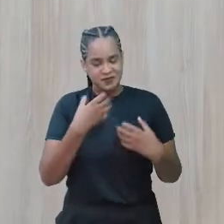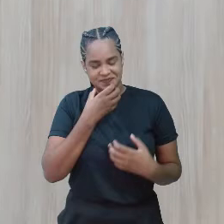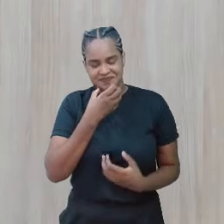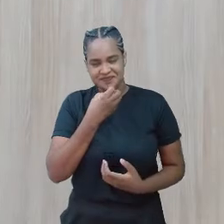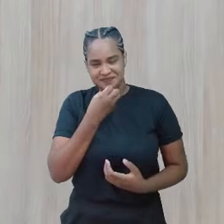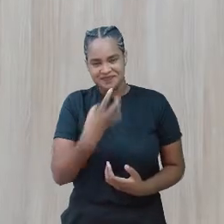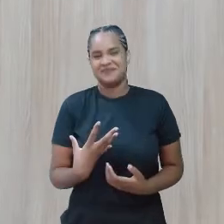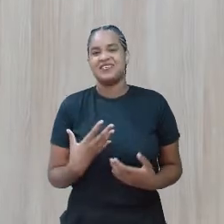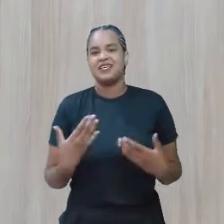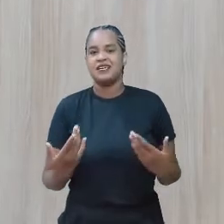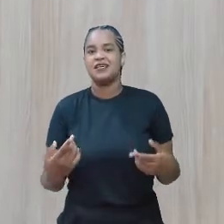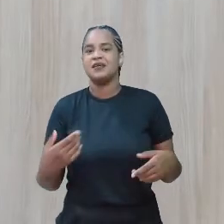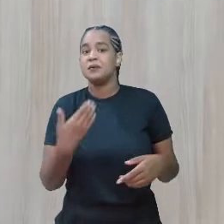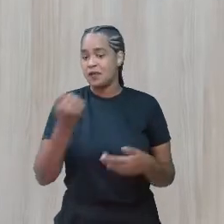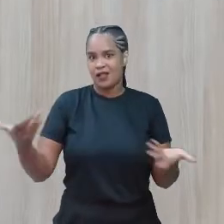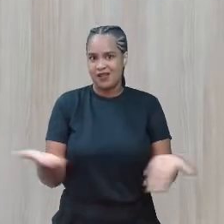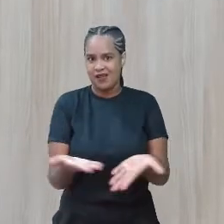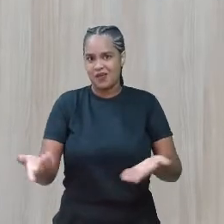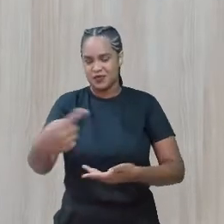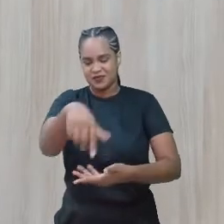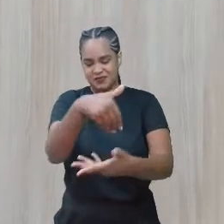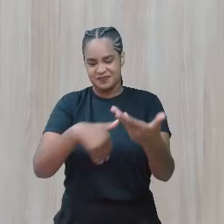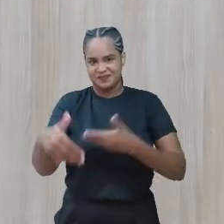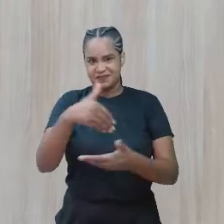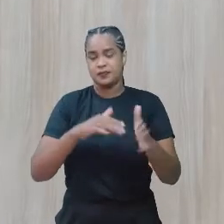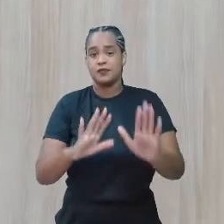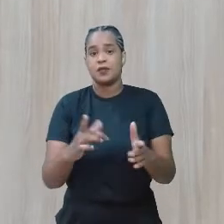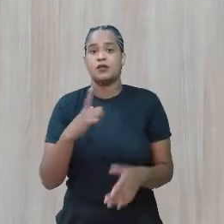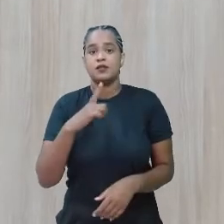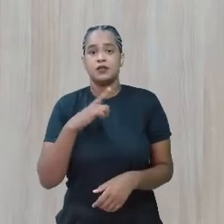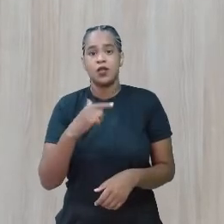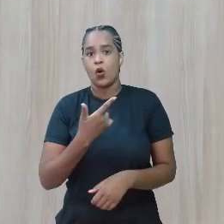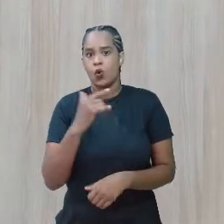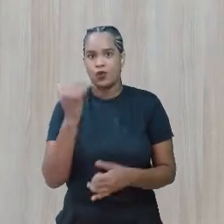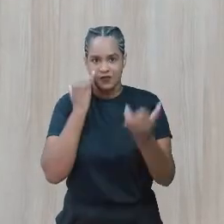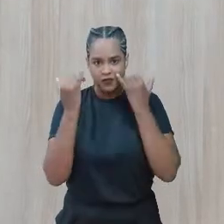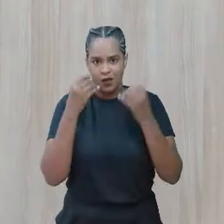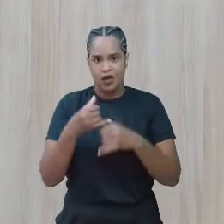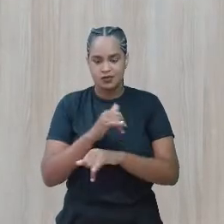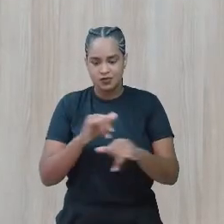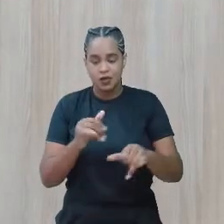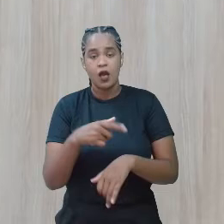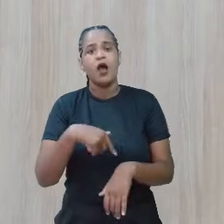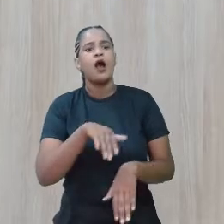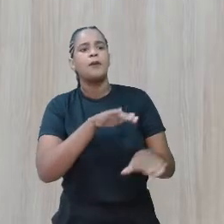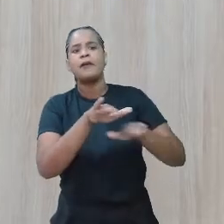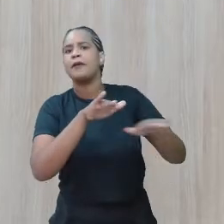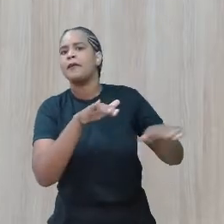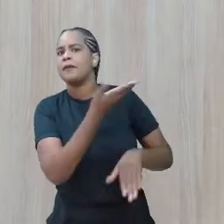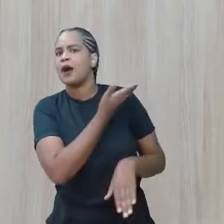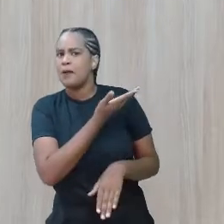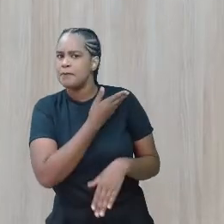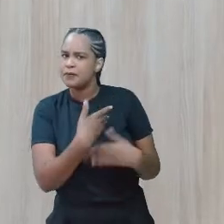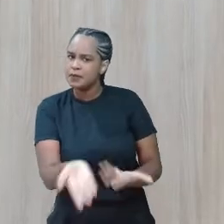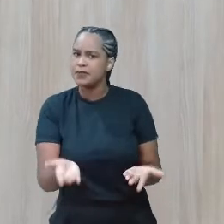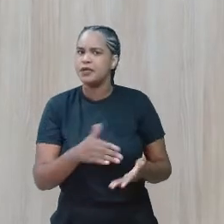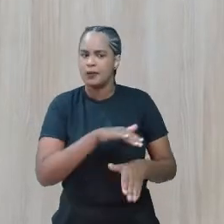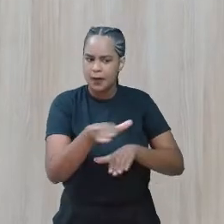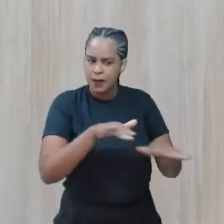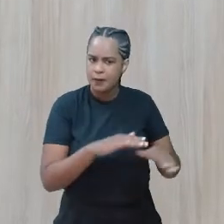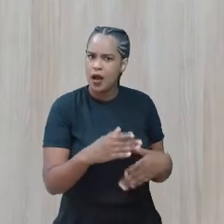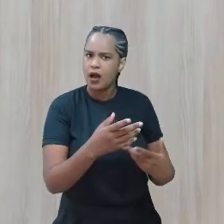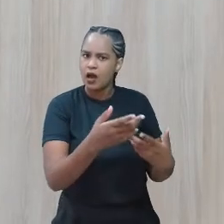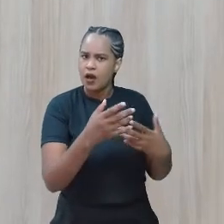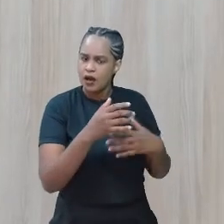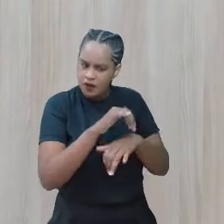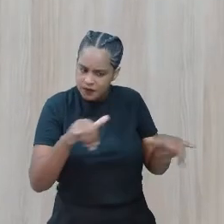Melhor ainda com essa interação de vocês. Mas vem mais um recadinho. Fala para os colegas lá na escola, pessoal. Fala que é legal